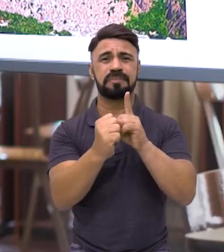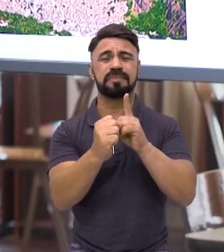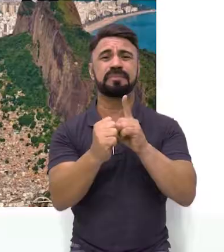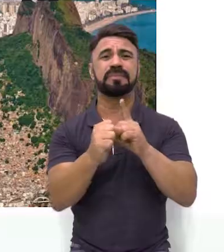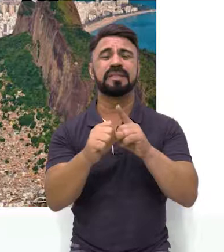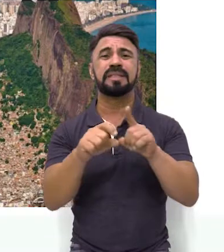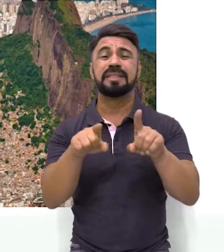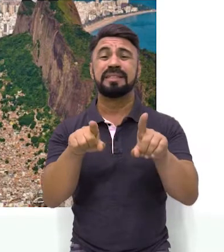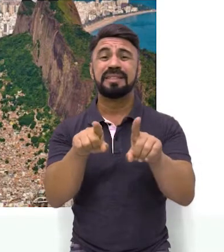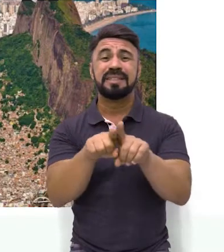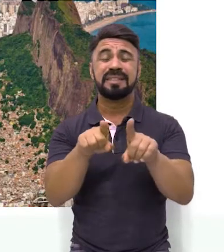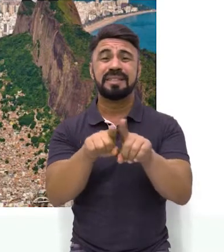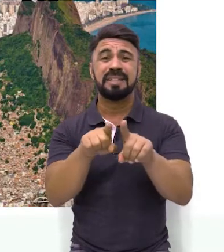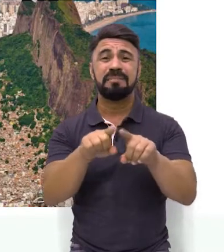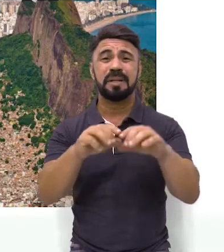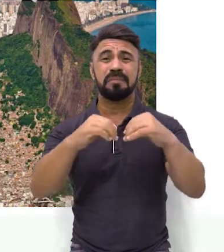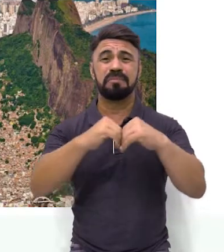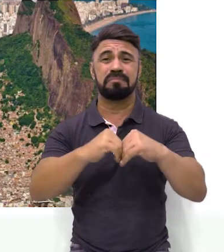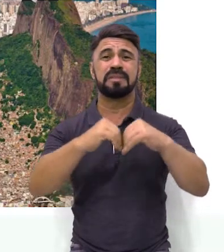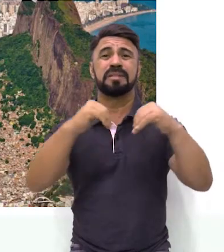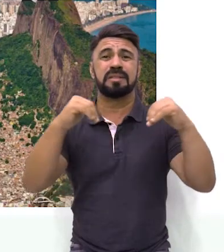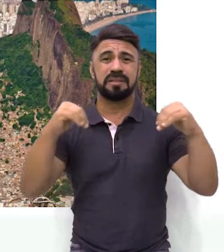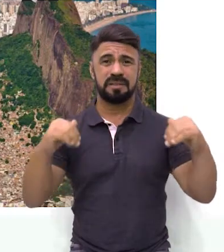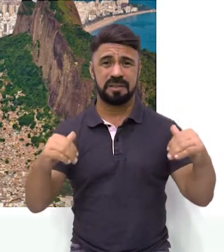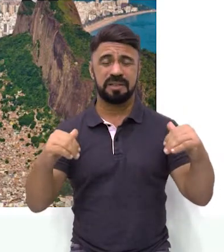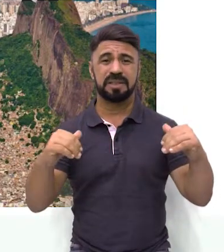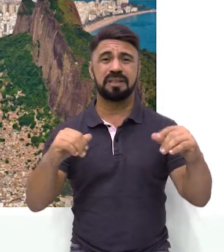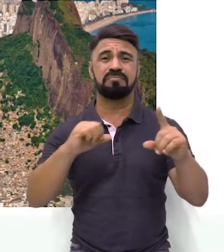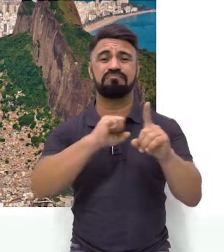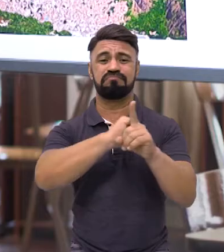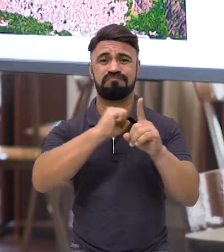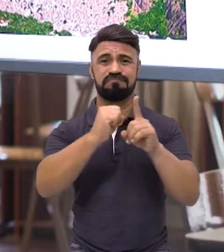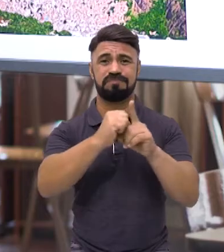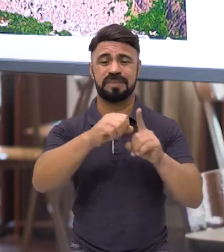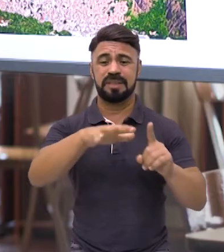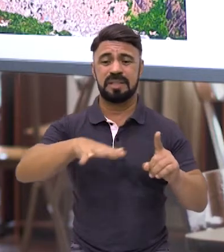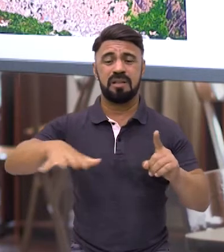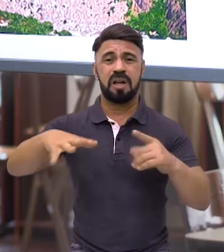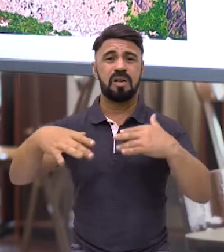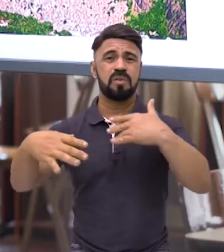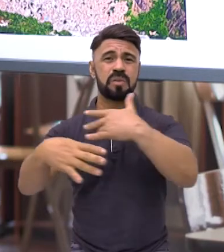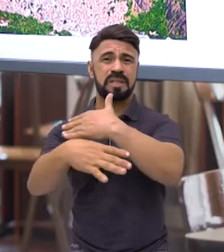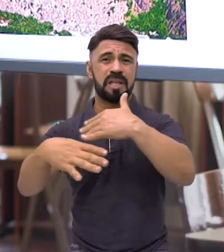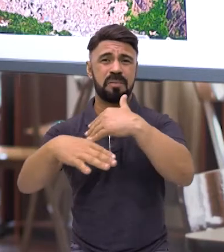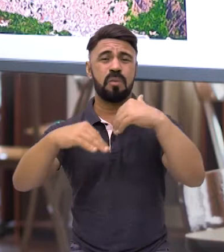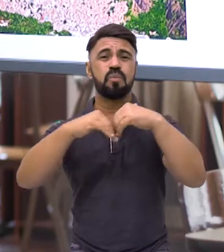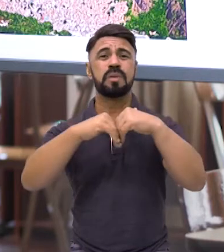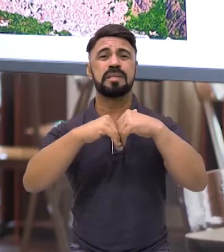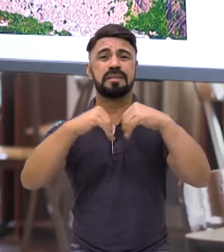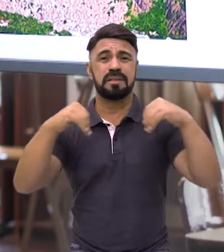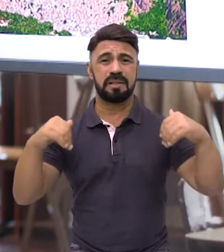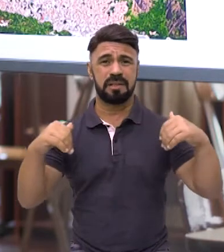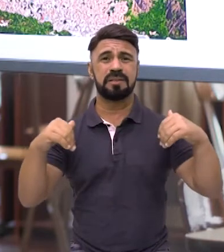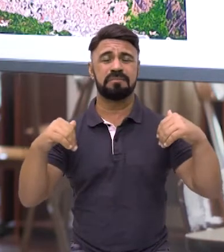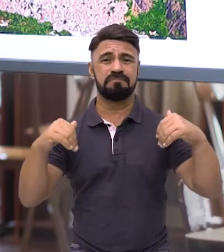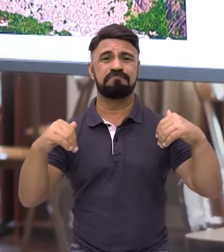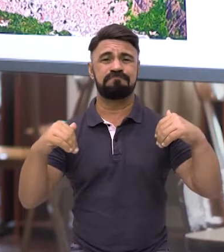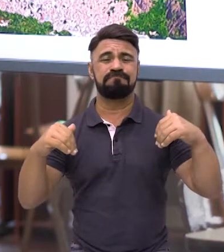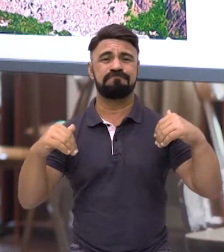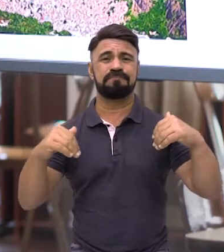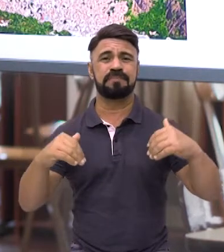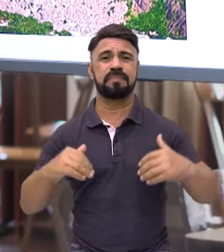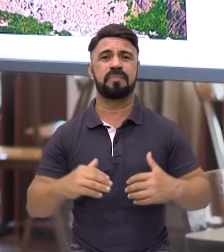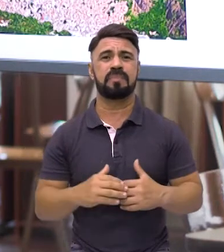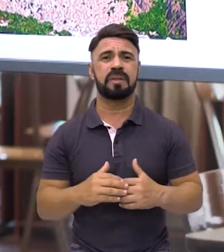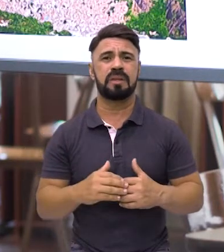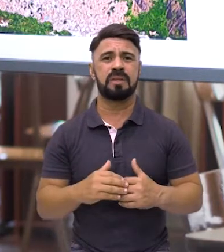uma intensa segregação socioespacial urbana. Uma separação urbana, tá